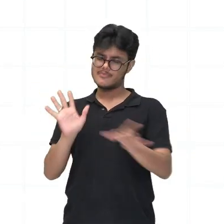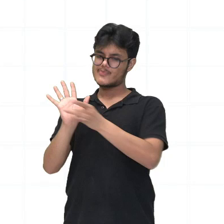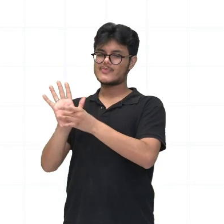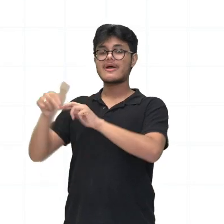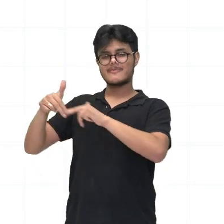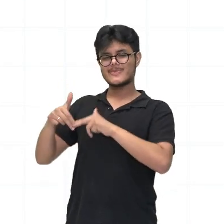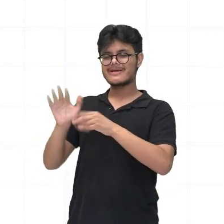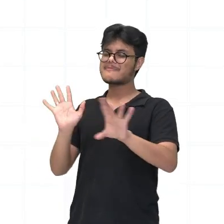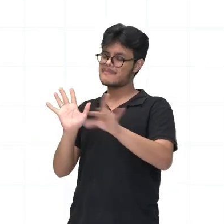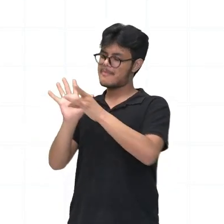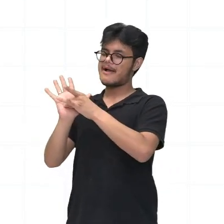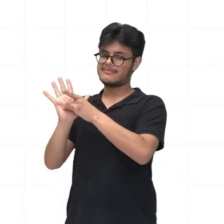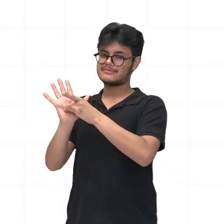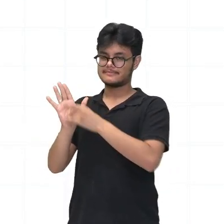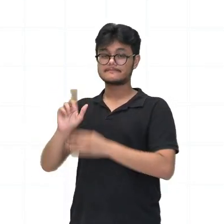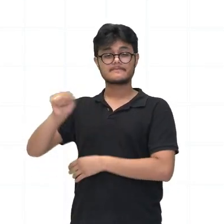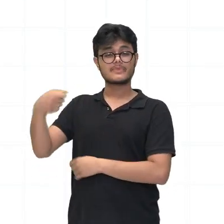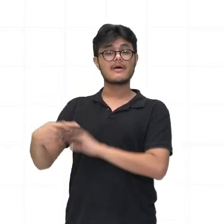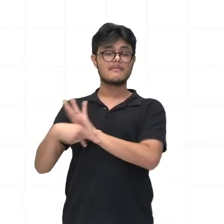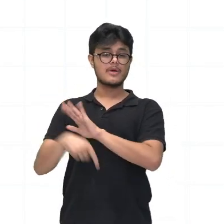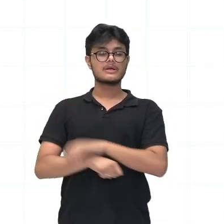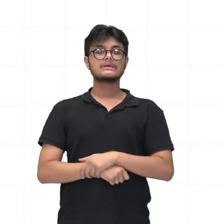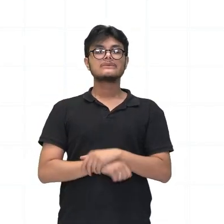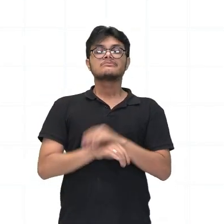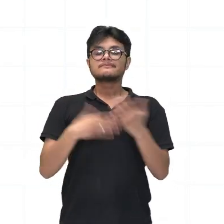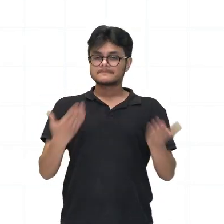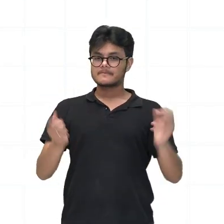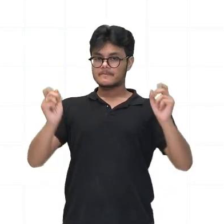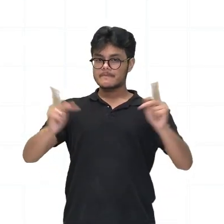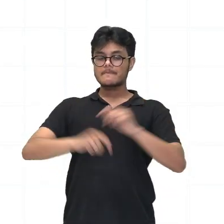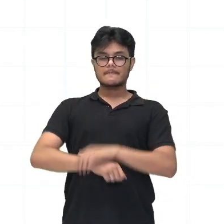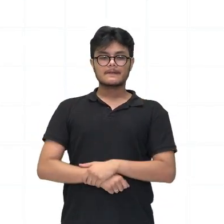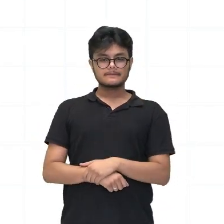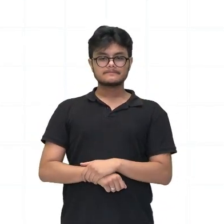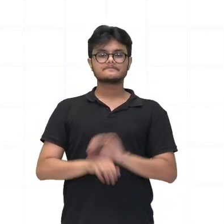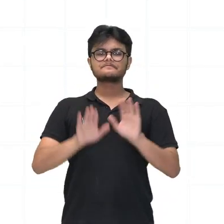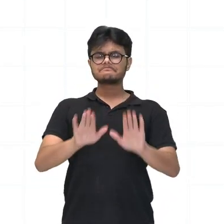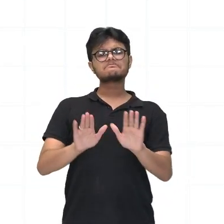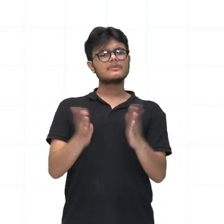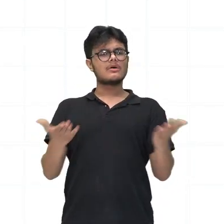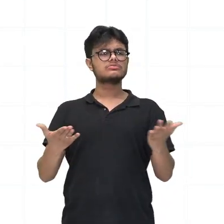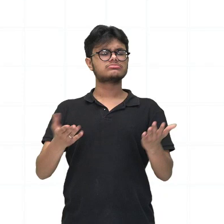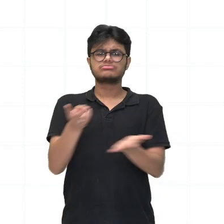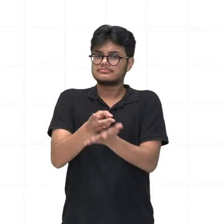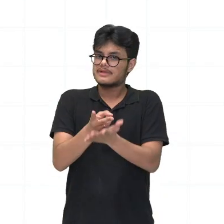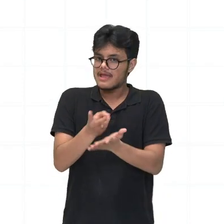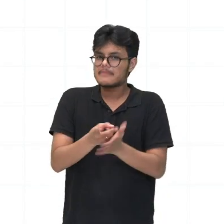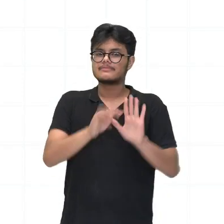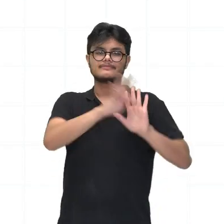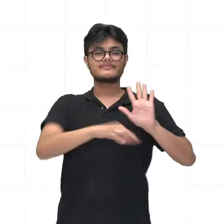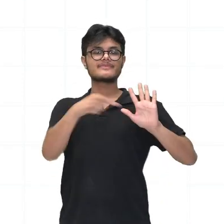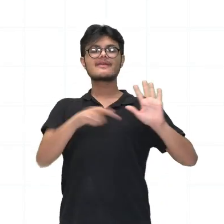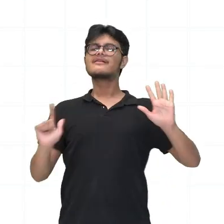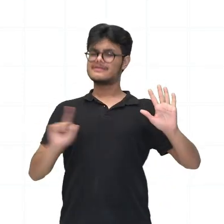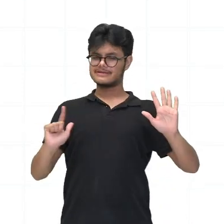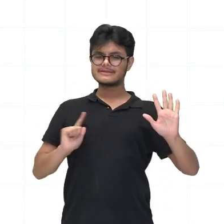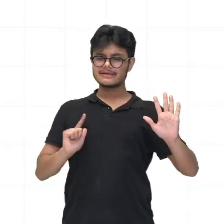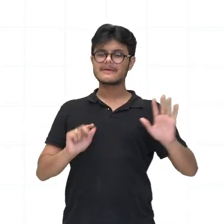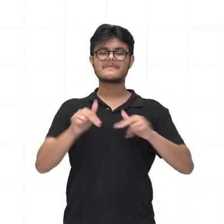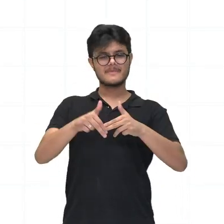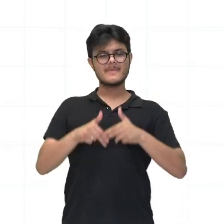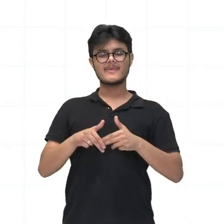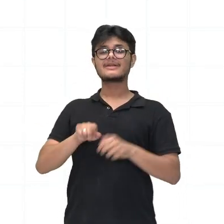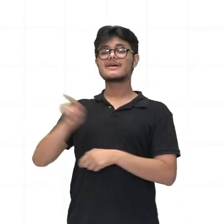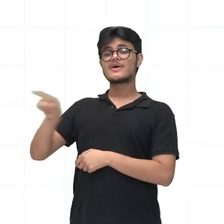eles atribuídos ações e sentimentos próprios dos seres humanos, correto? Aliás, isso é comum, né? Este conto, a poda, dessa